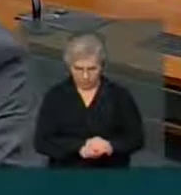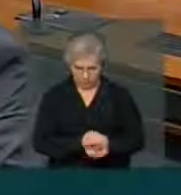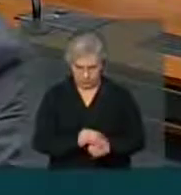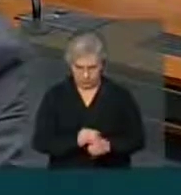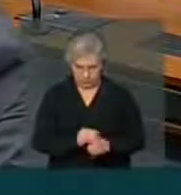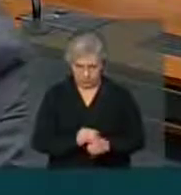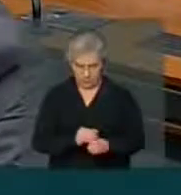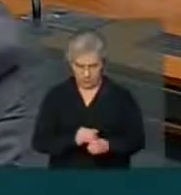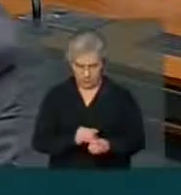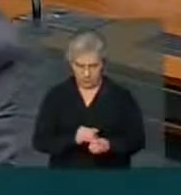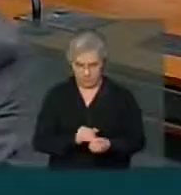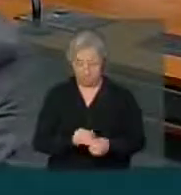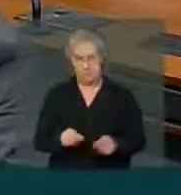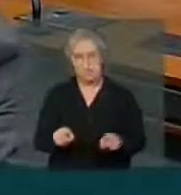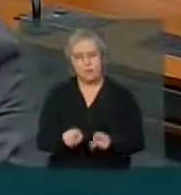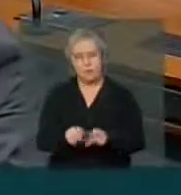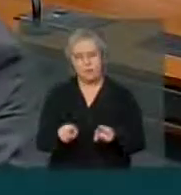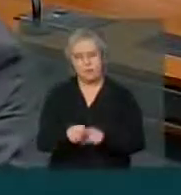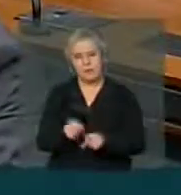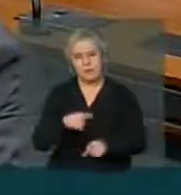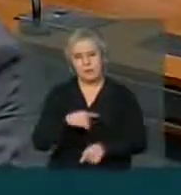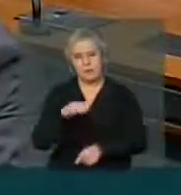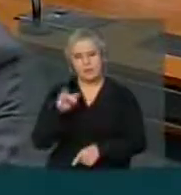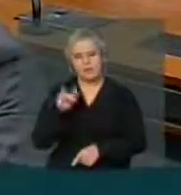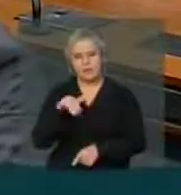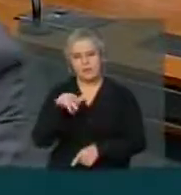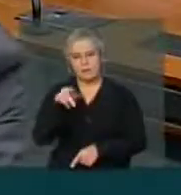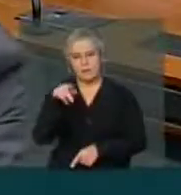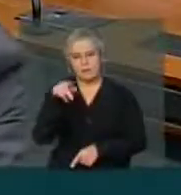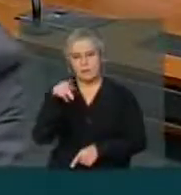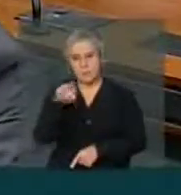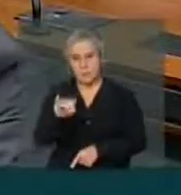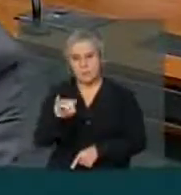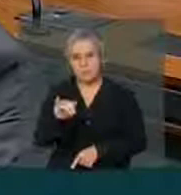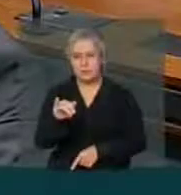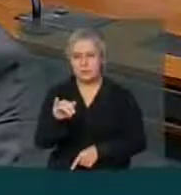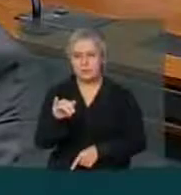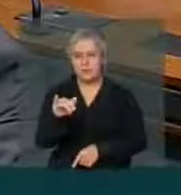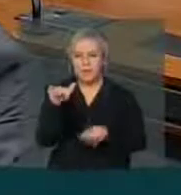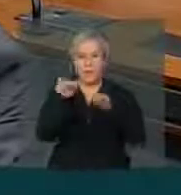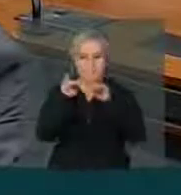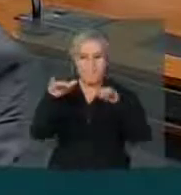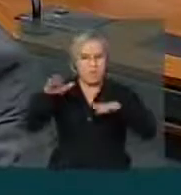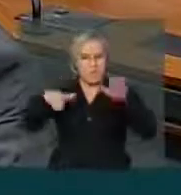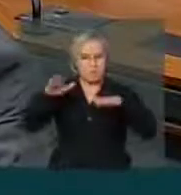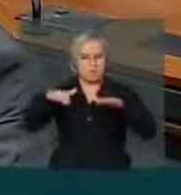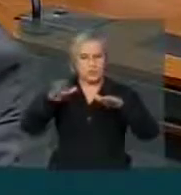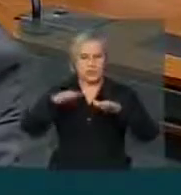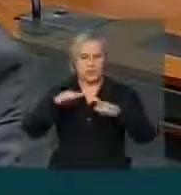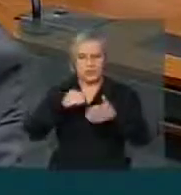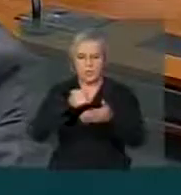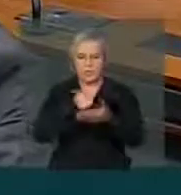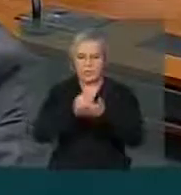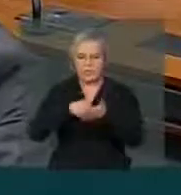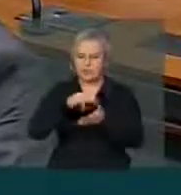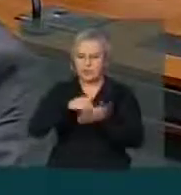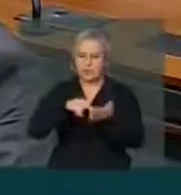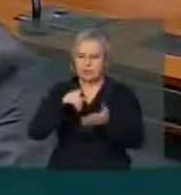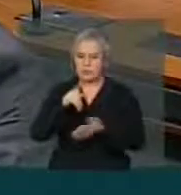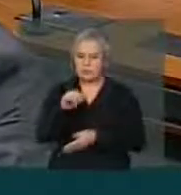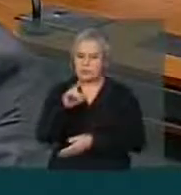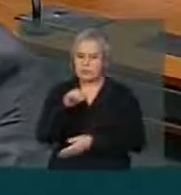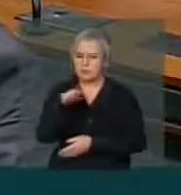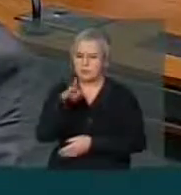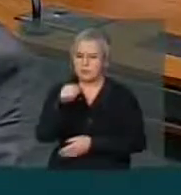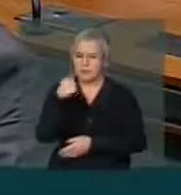contribuição? A gente também tem uma questão de NPI, onde a média de registro de patentes à telefonia no Brasil chega a